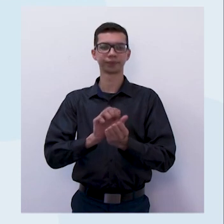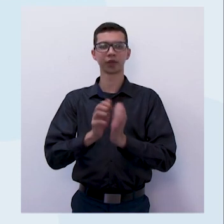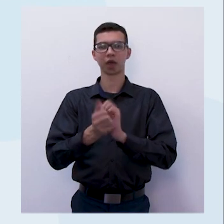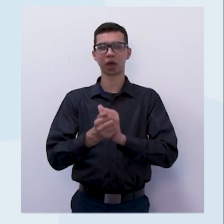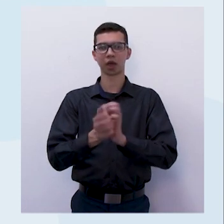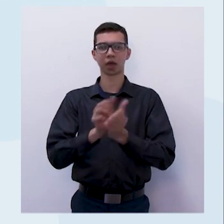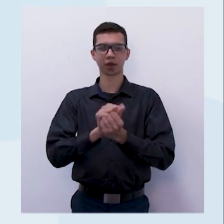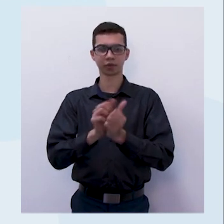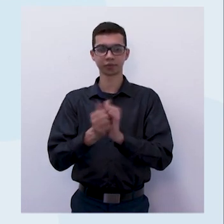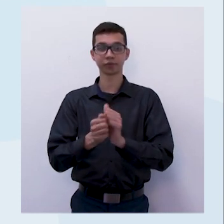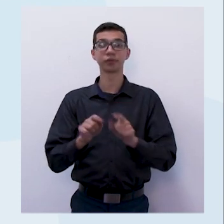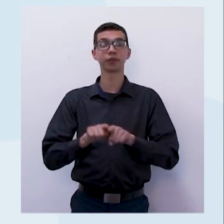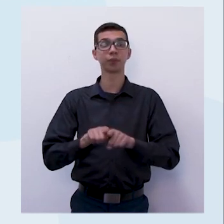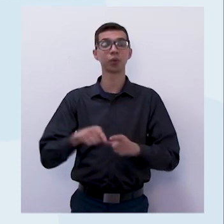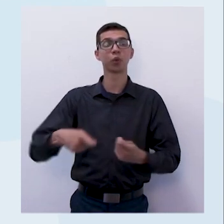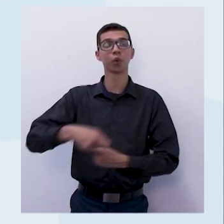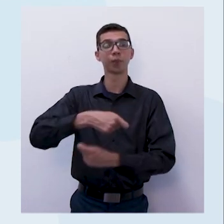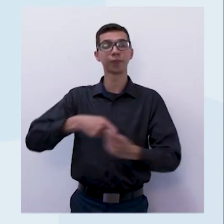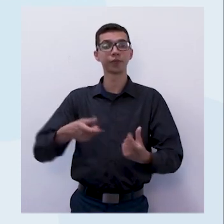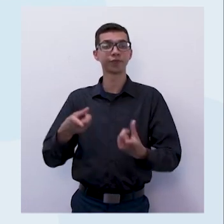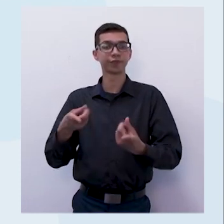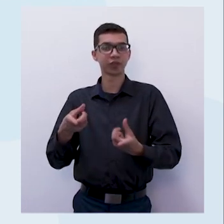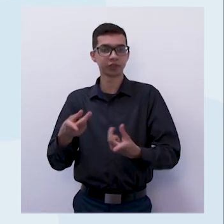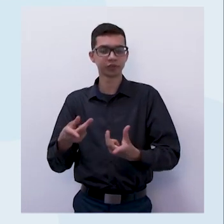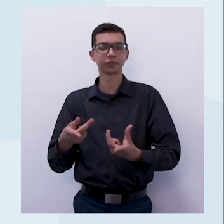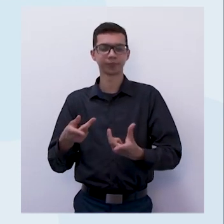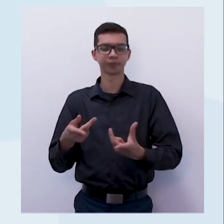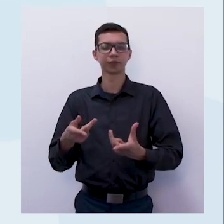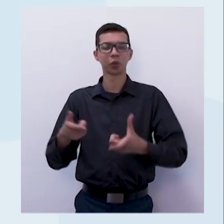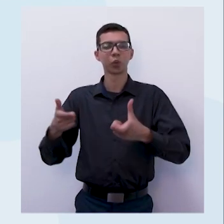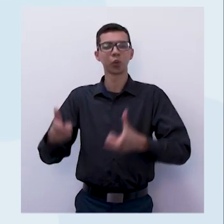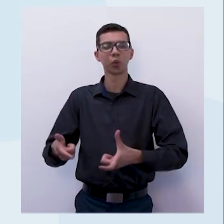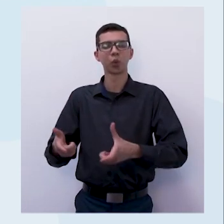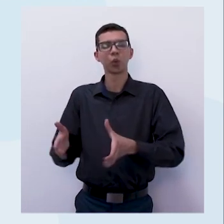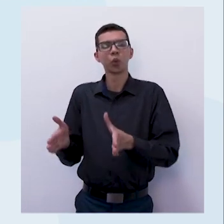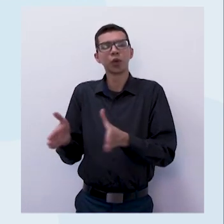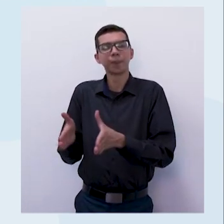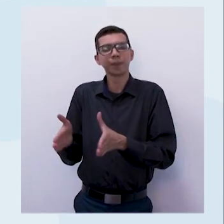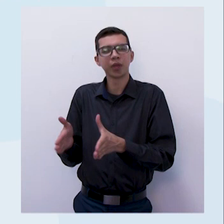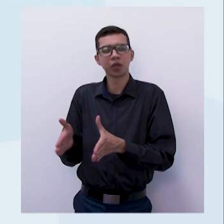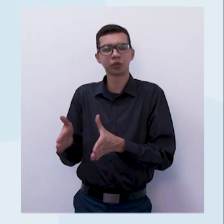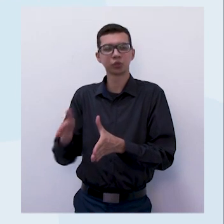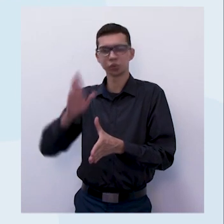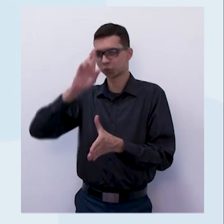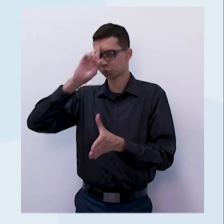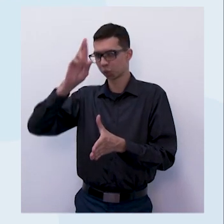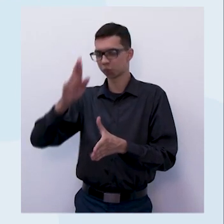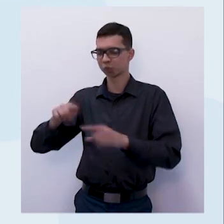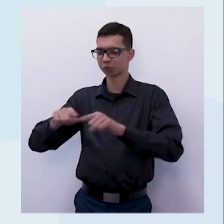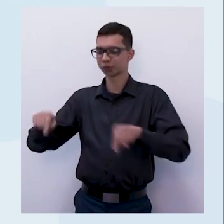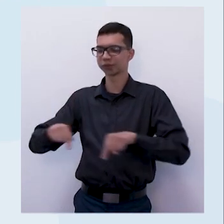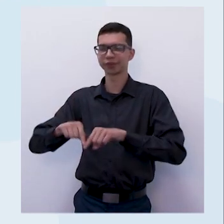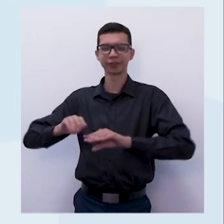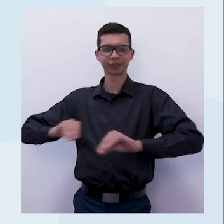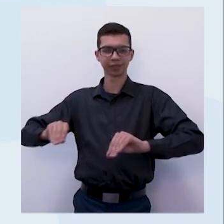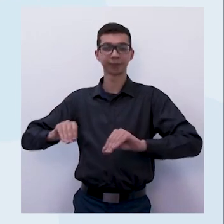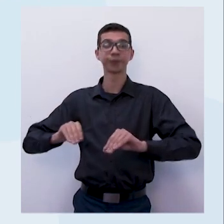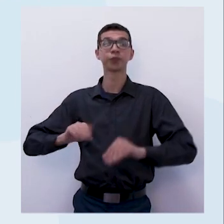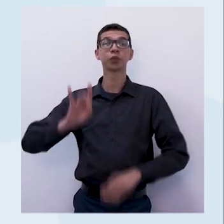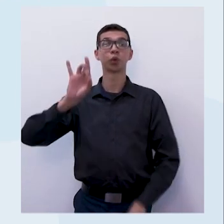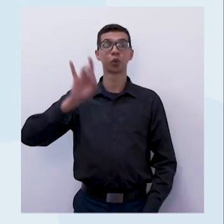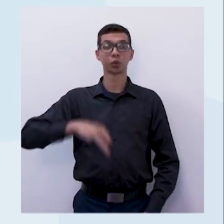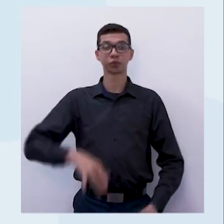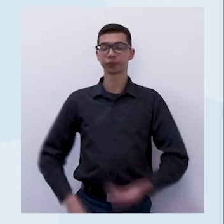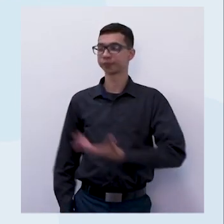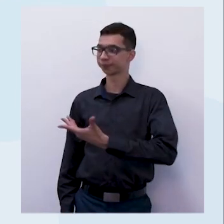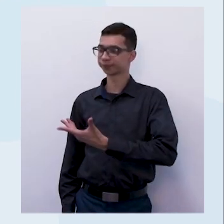pequenos proprietários, mas eles não eram considerados cidadãos de Esparta, somente o primeiro grupo. E por último, nós temos lá